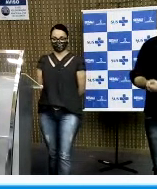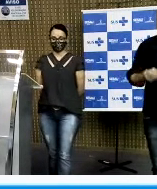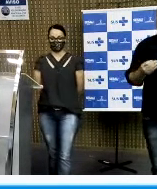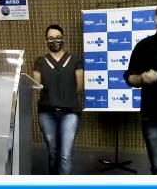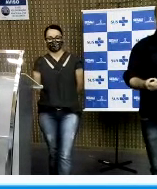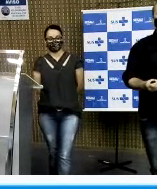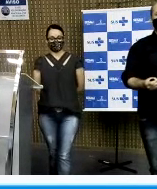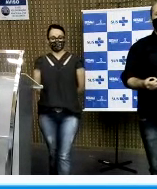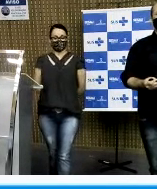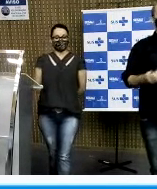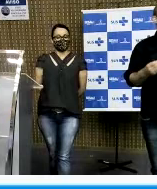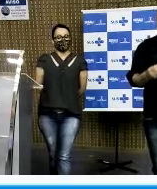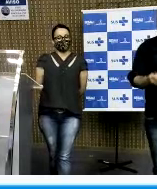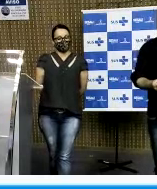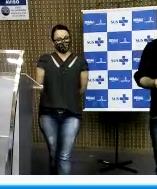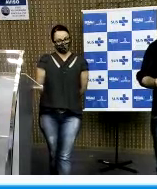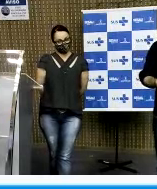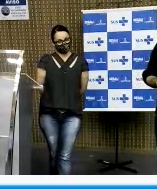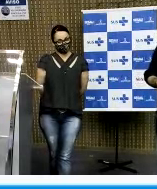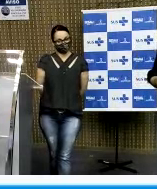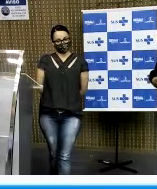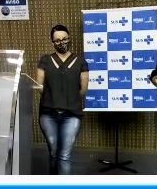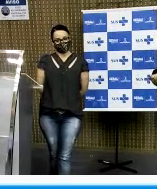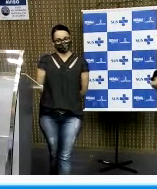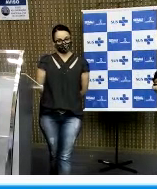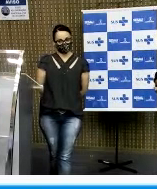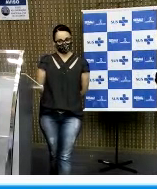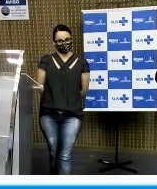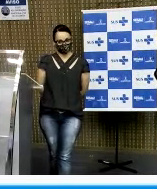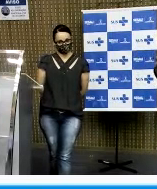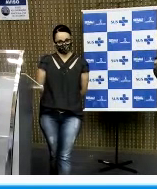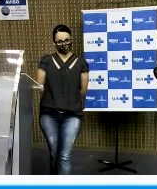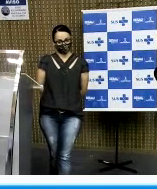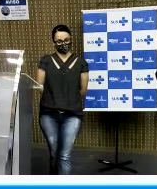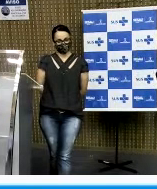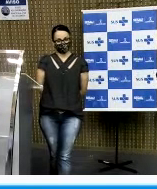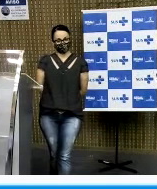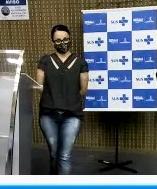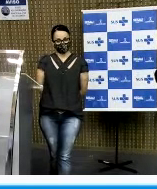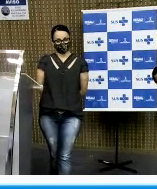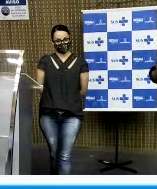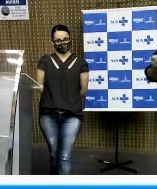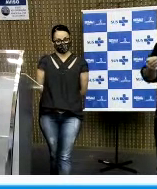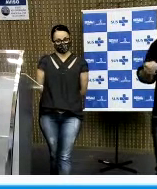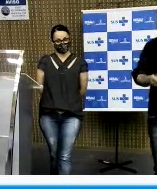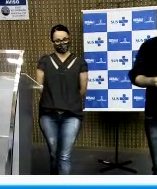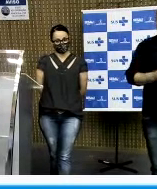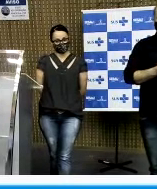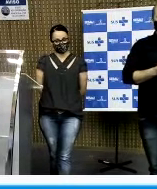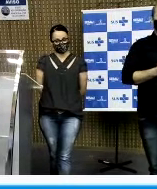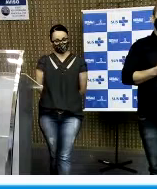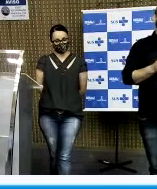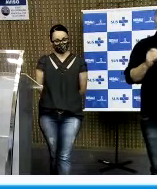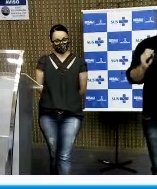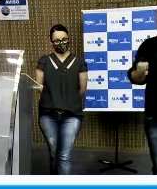acadêmicos. Não foram listadas pesquisas acadêmicas em relação à unidade nos 2 anos, que foi o período. Reuniões de